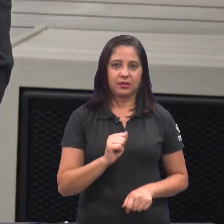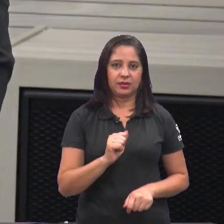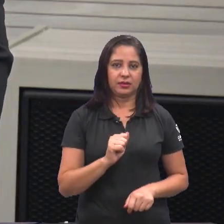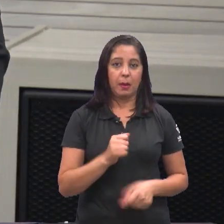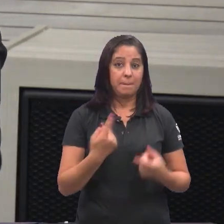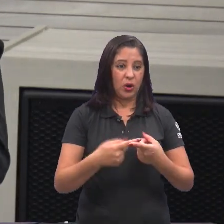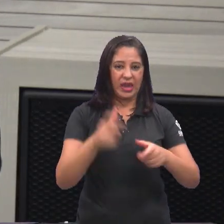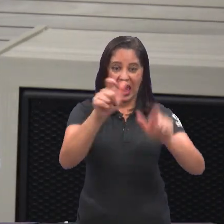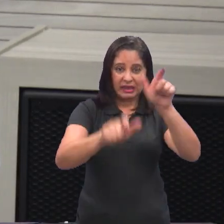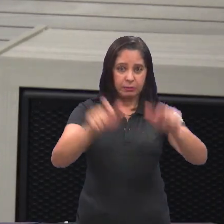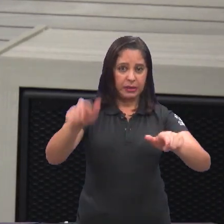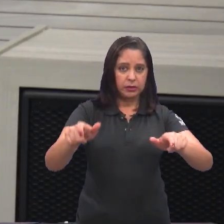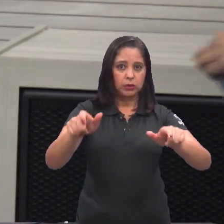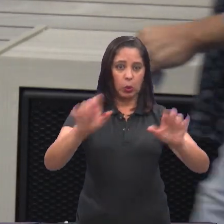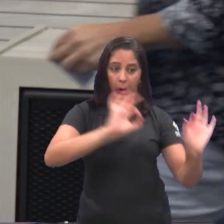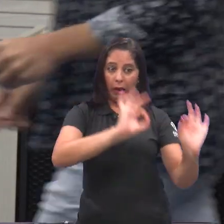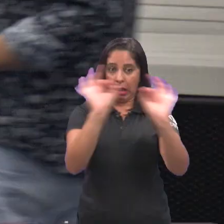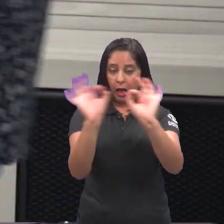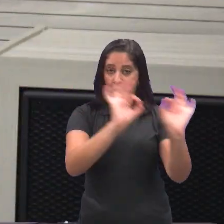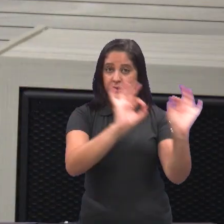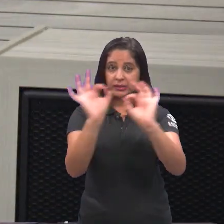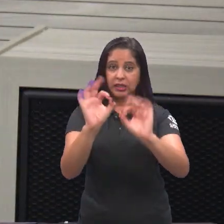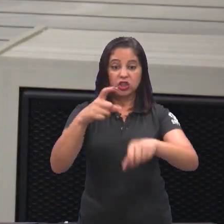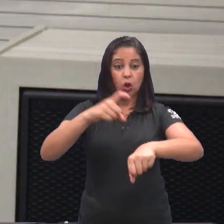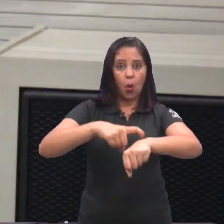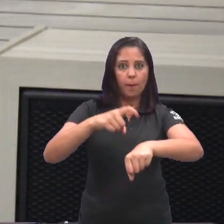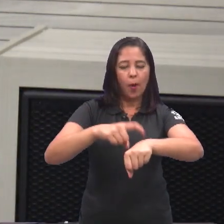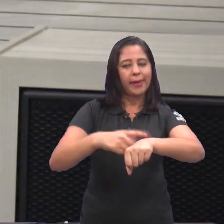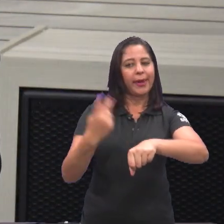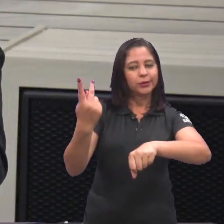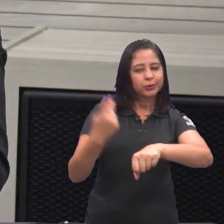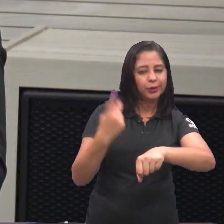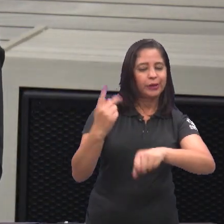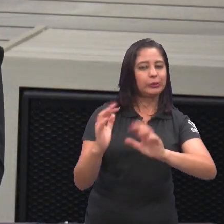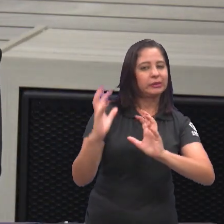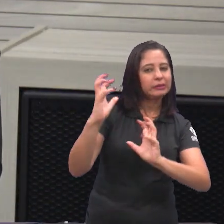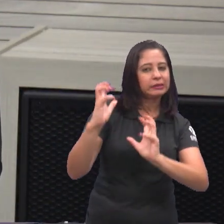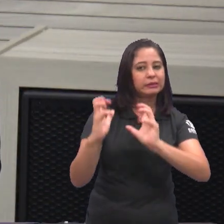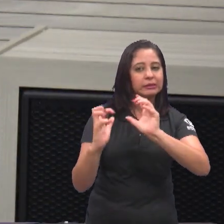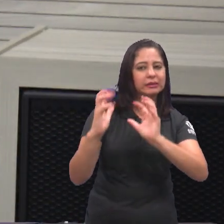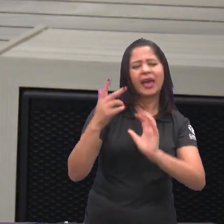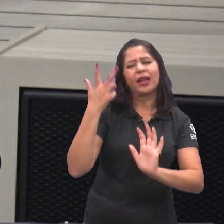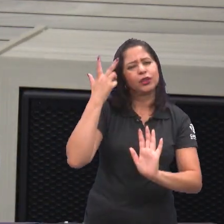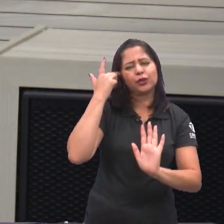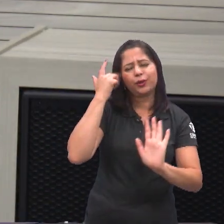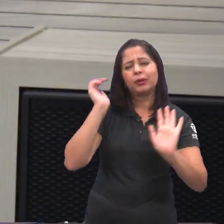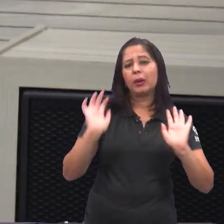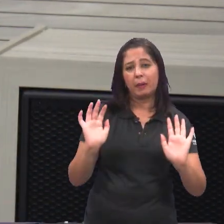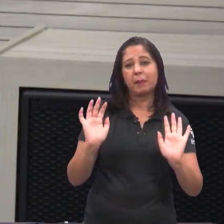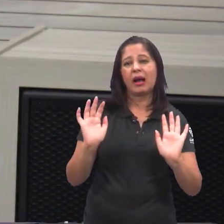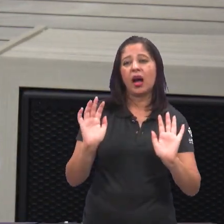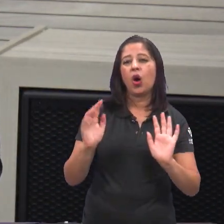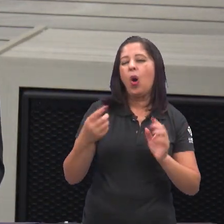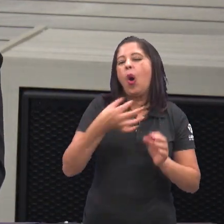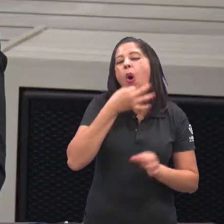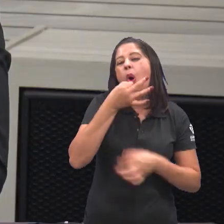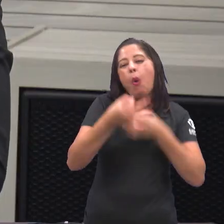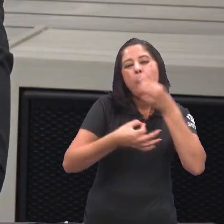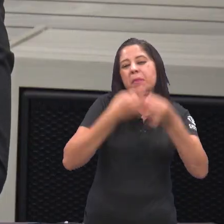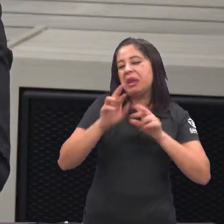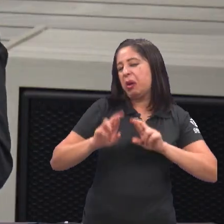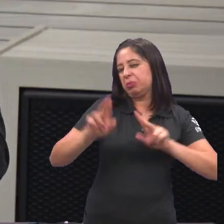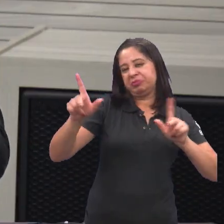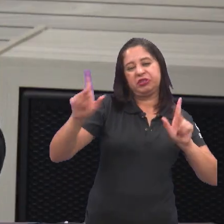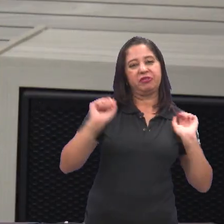e acompanhou, né, o momento acalorado aqui do plenário, que é natural do parlamento, a gente divergir de ideias,